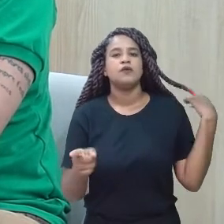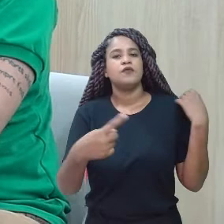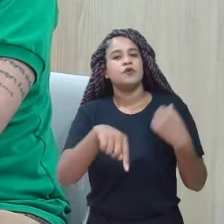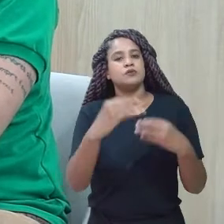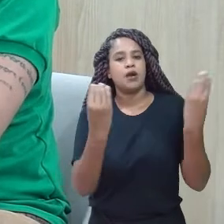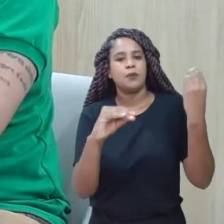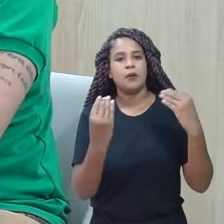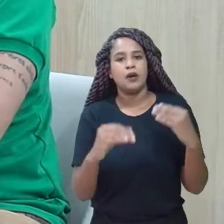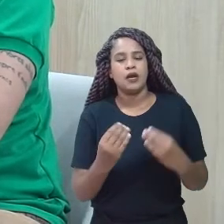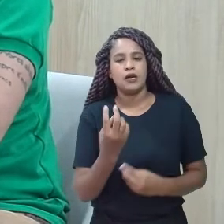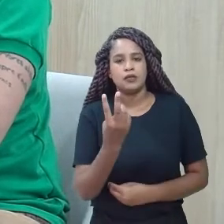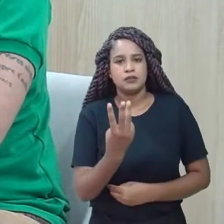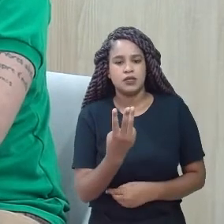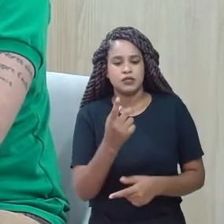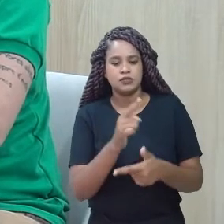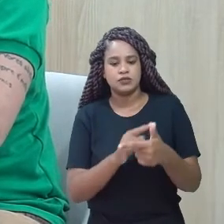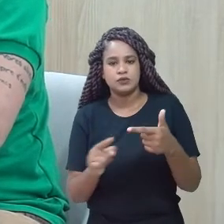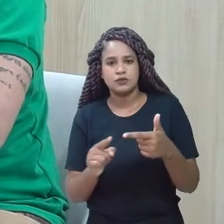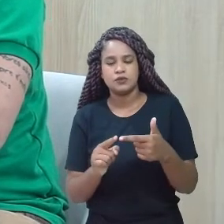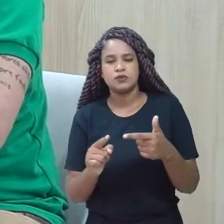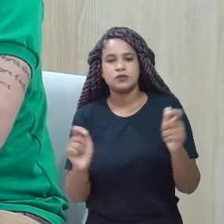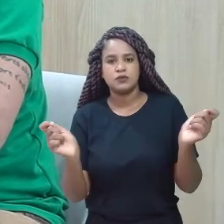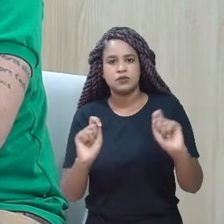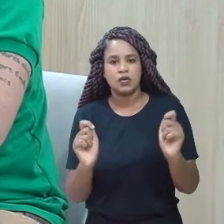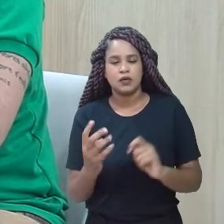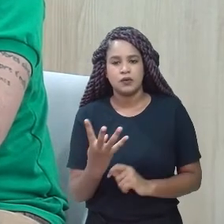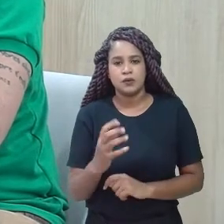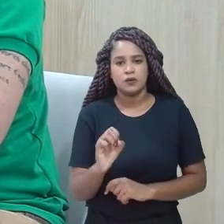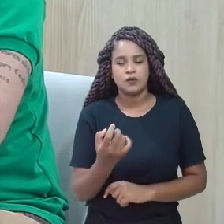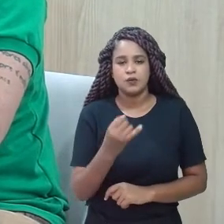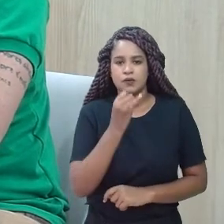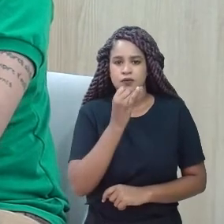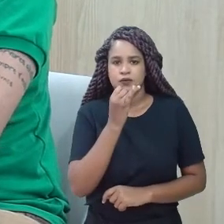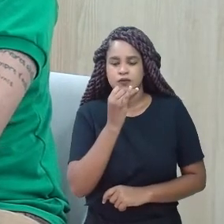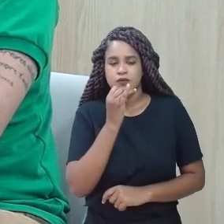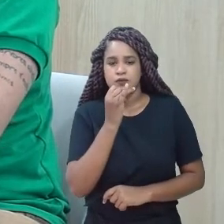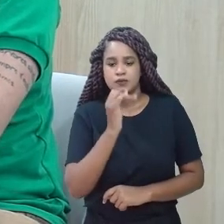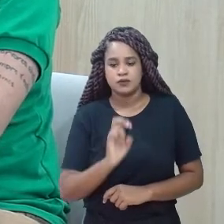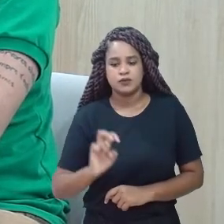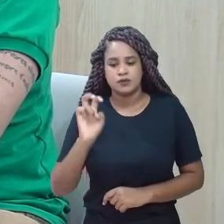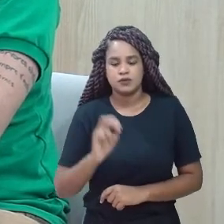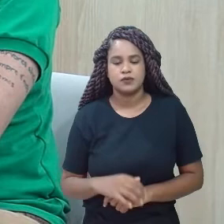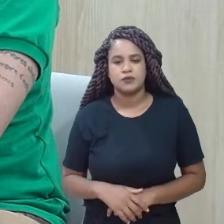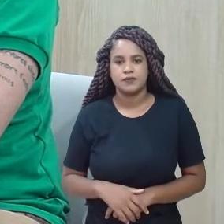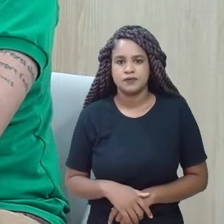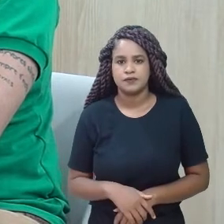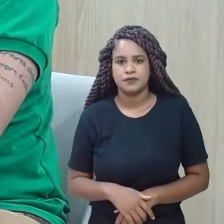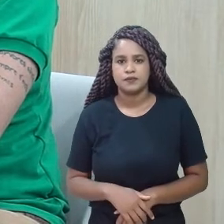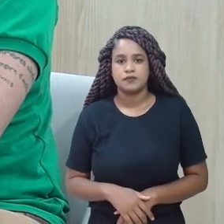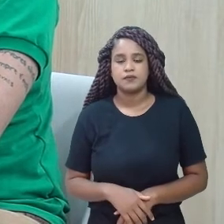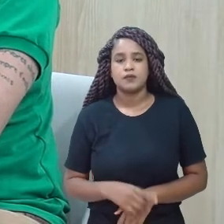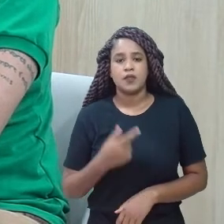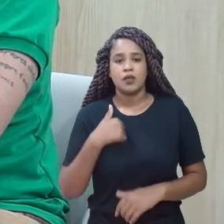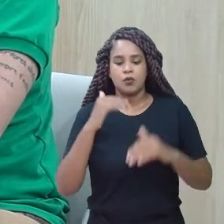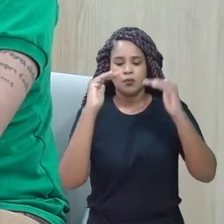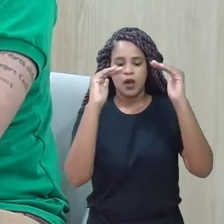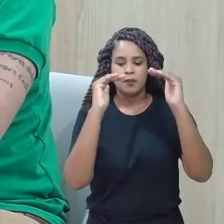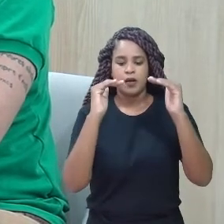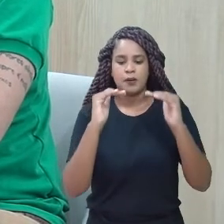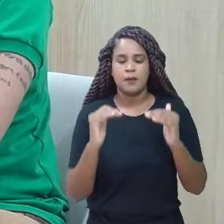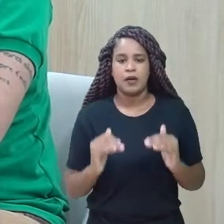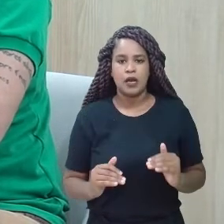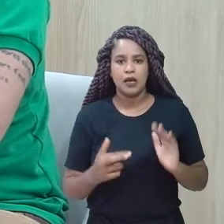4. E cite números de 4 algarismos que é divisível por 5. Tá certo? Então, para você perceber que foi a sequência dos temas que a